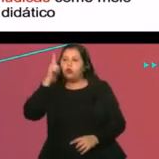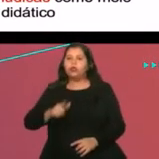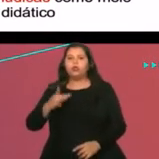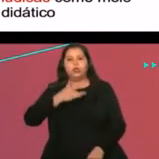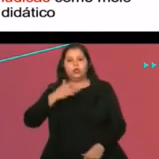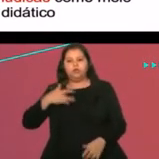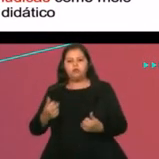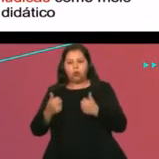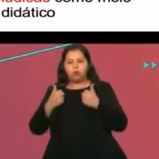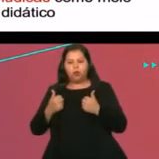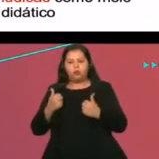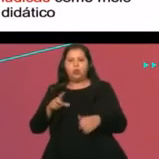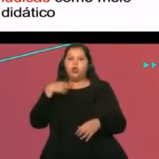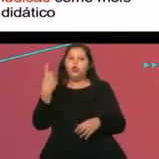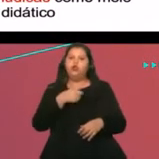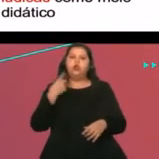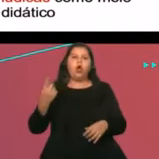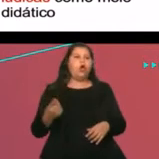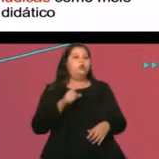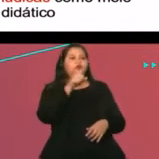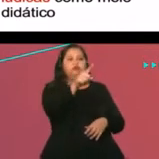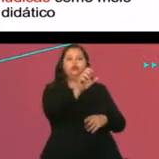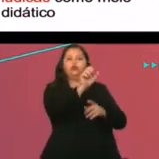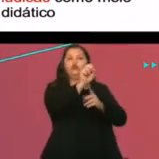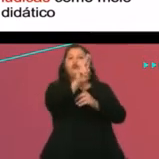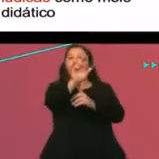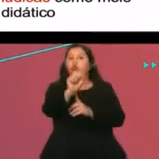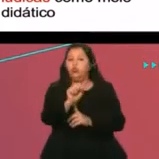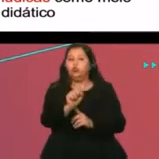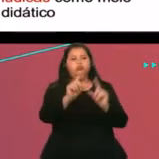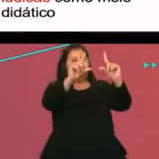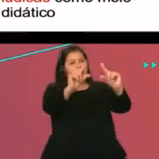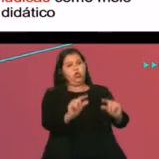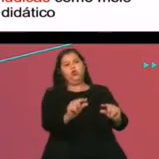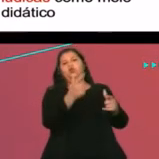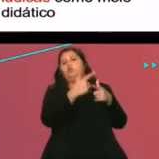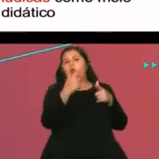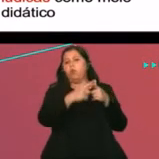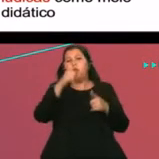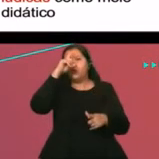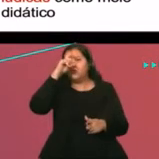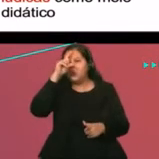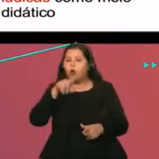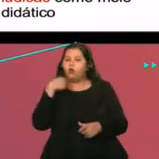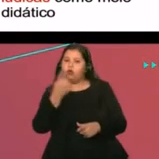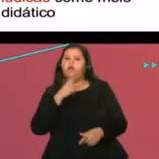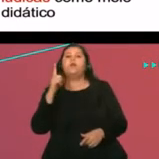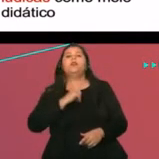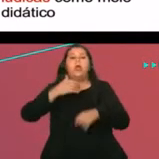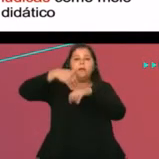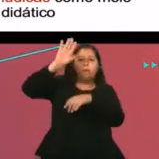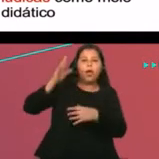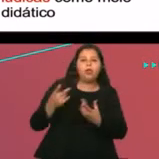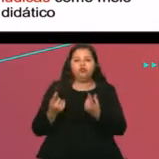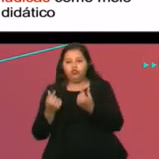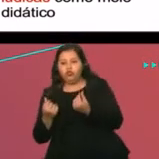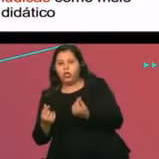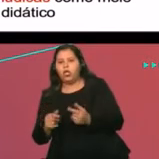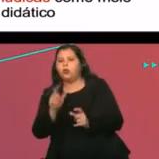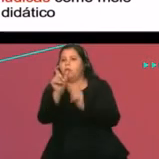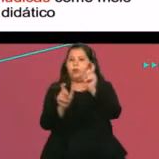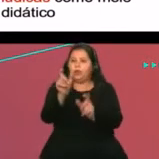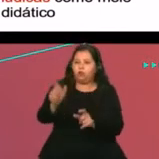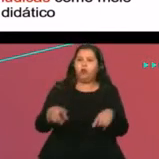pressão que nós vamos fazer sobre os a saúde é muito diminuída Então nós vamos ter mais dinheiro para usar esse dinheiro para quem